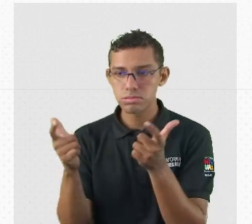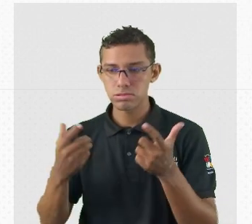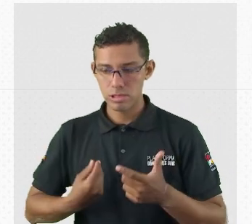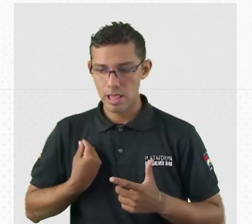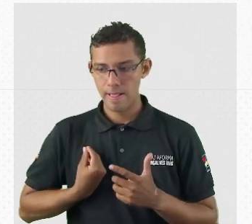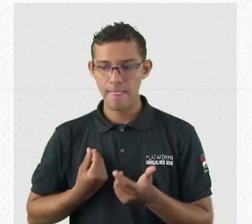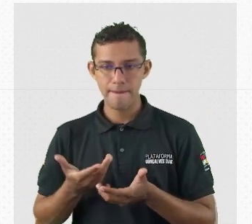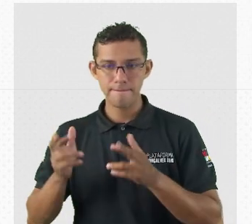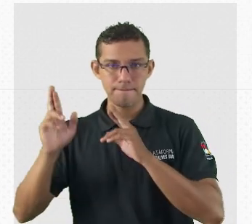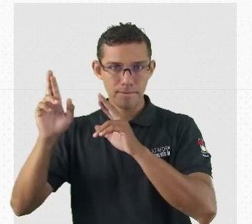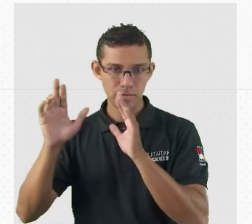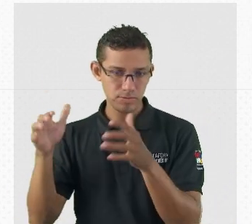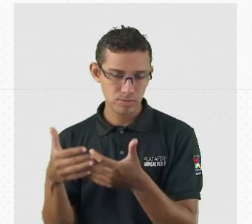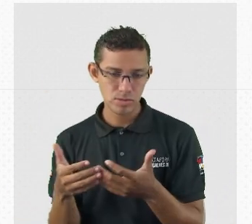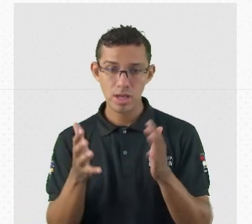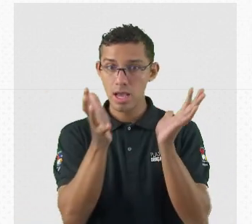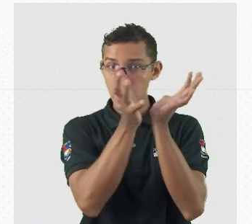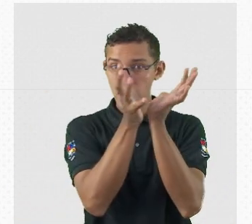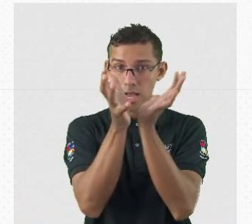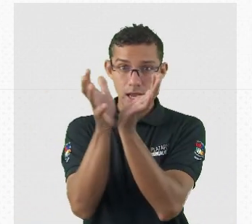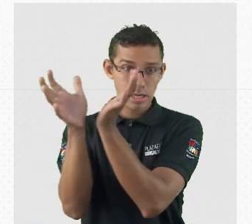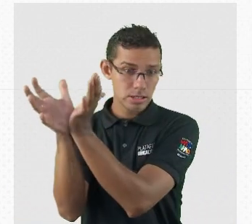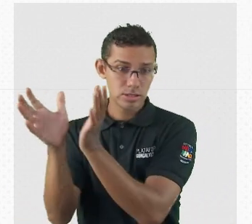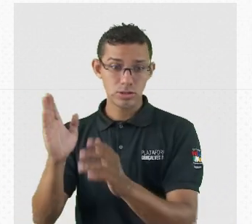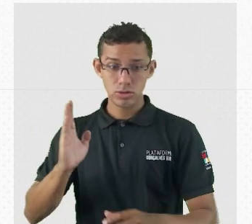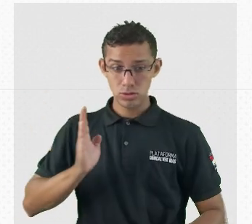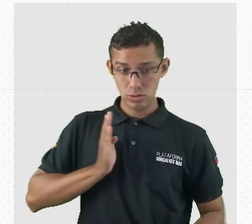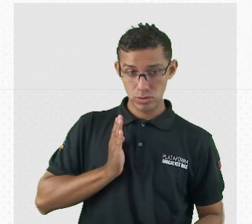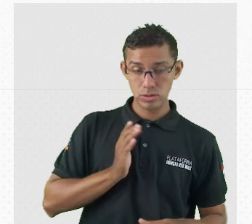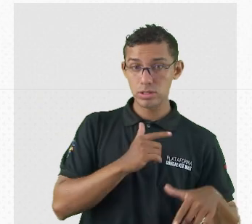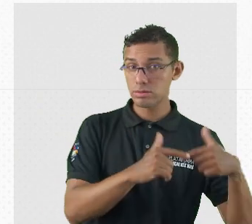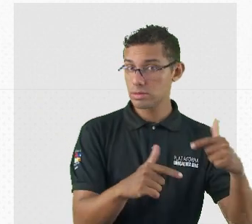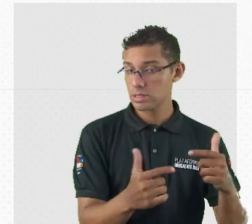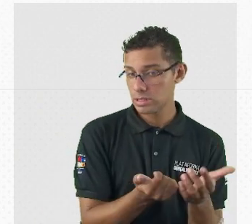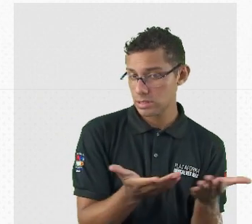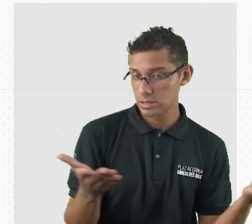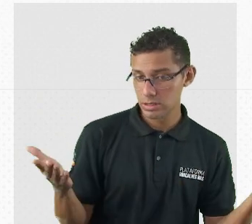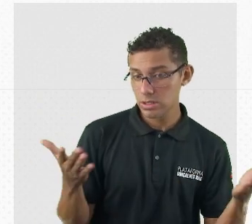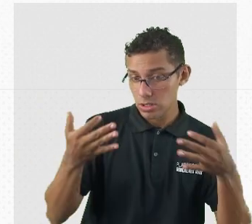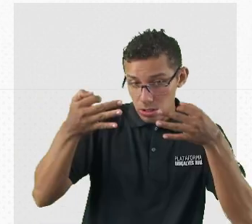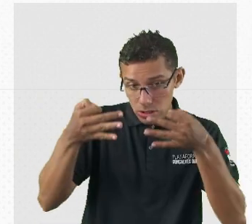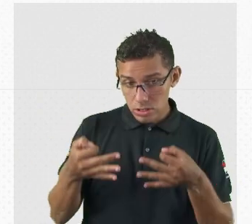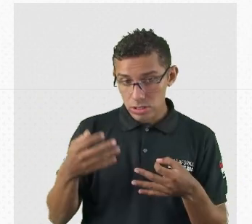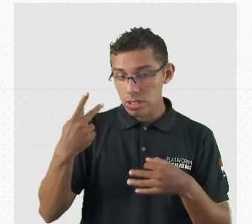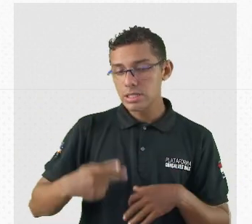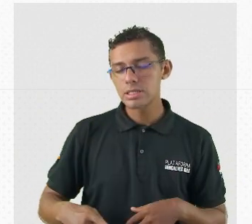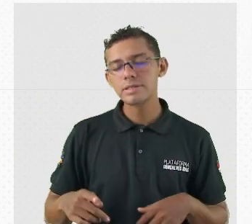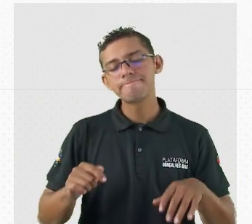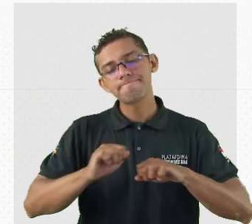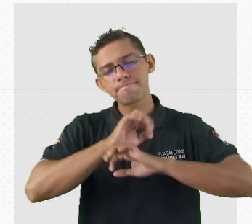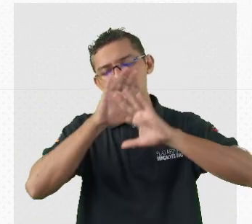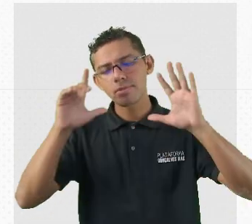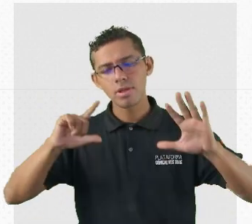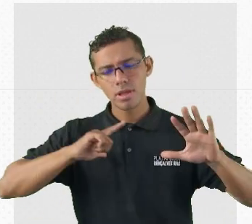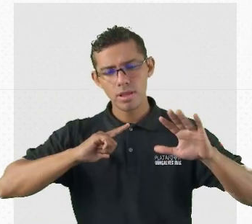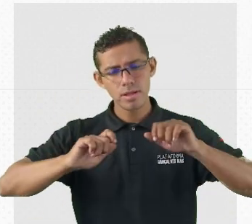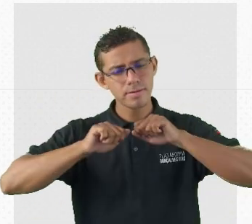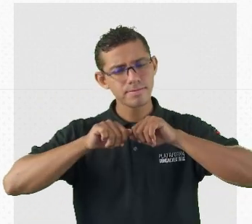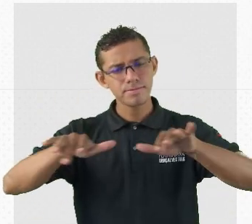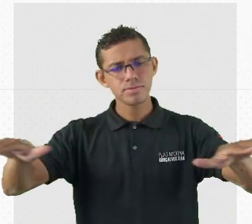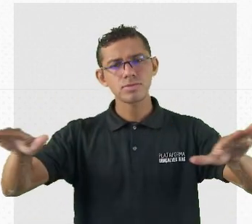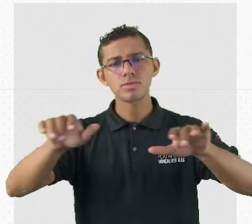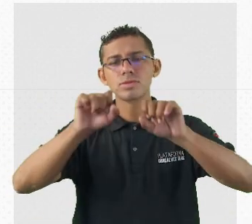ter a consolidação de classes sociais muito claras em burguesia e proletariado, que se consolidam aqui, e claro, né, nós vamos ter a expansão do